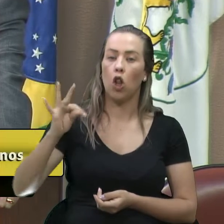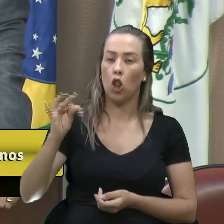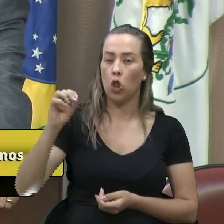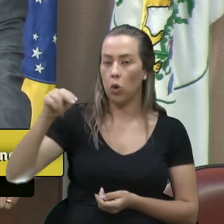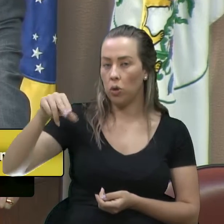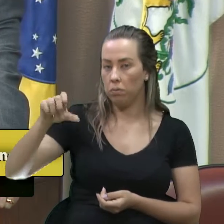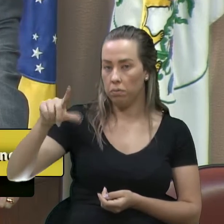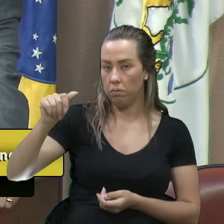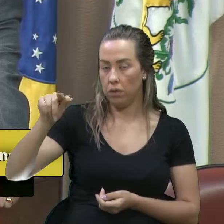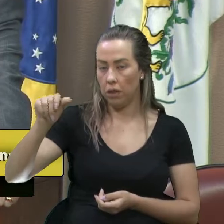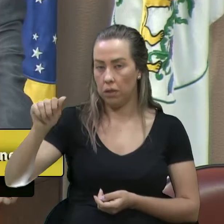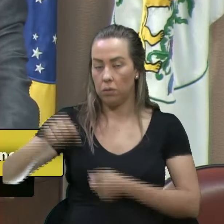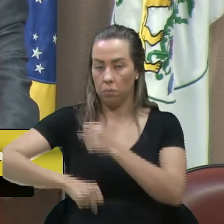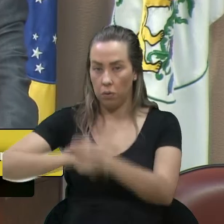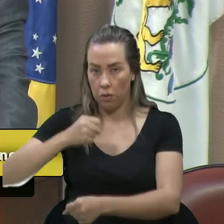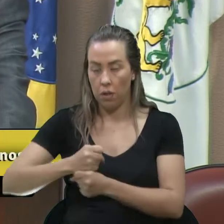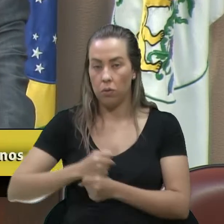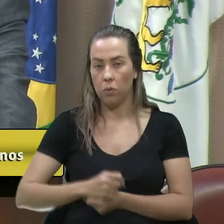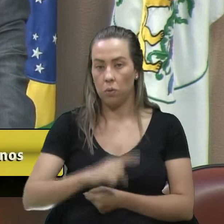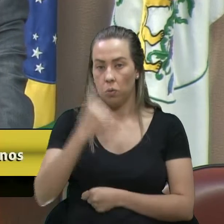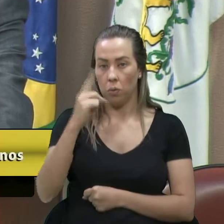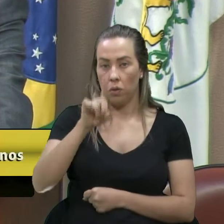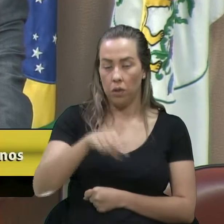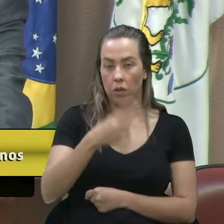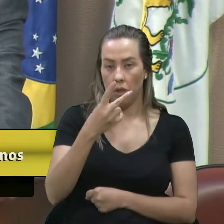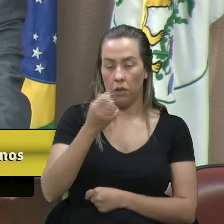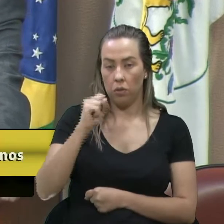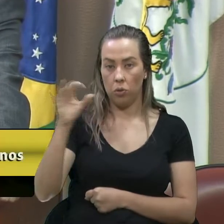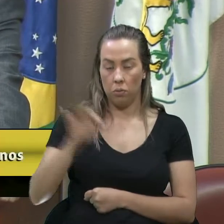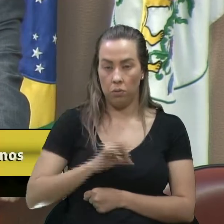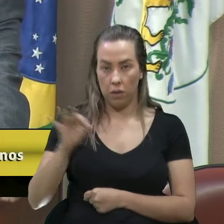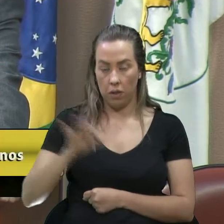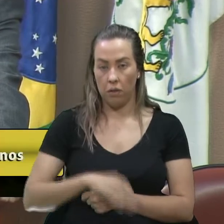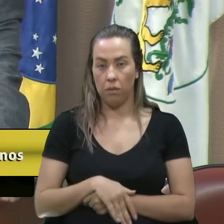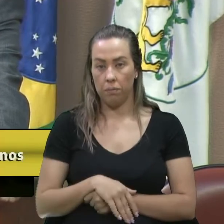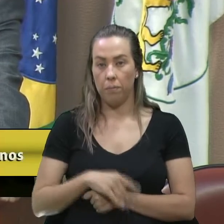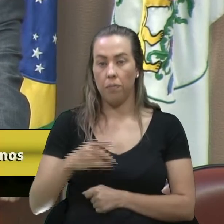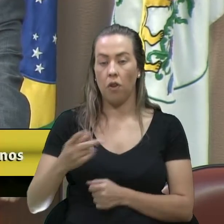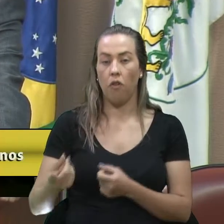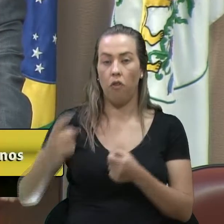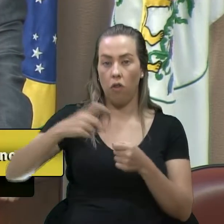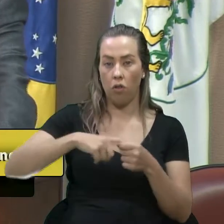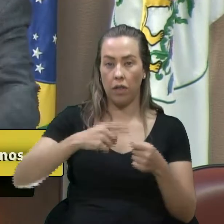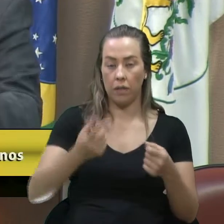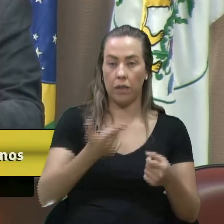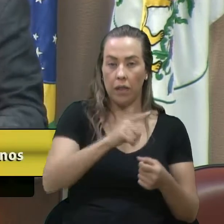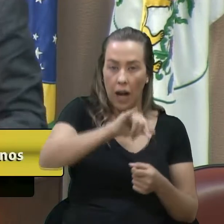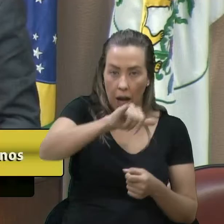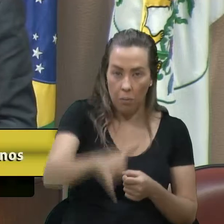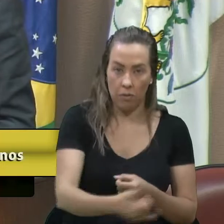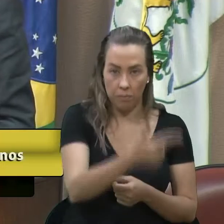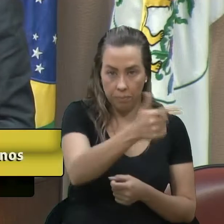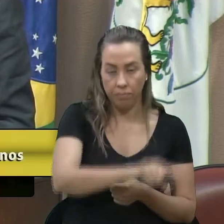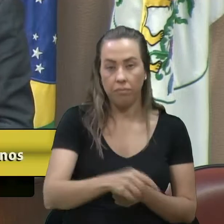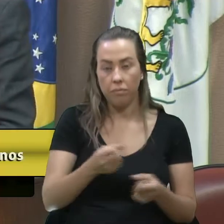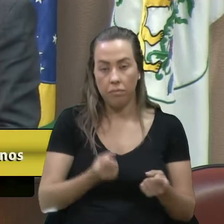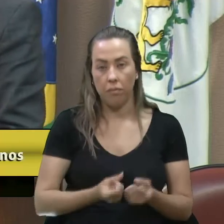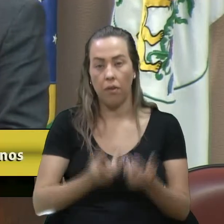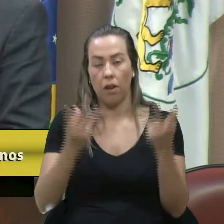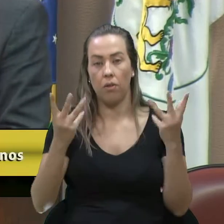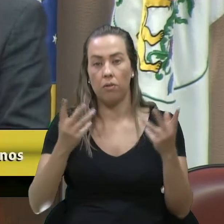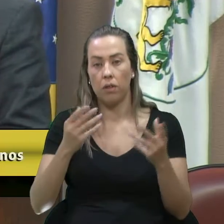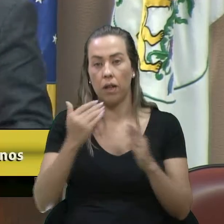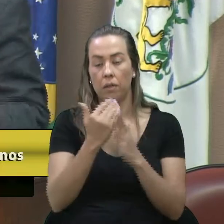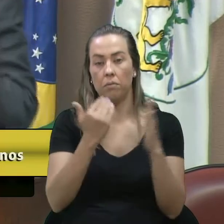ano, das quais somente 1,28% são recicláveis. Mas o número fica